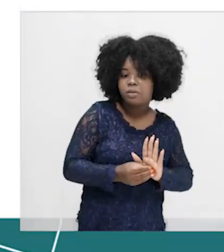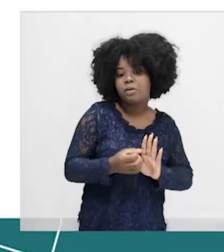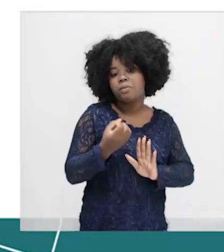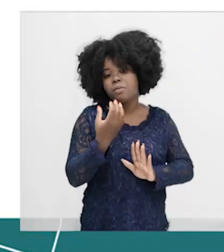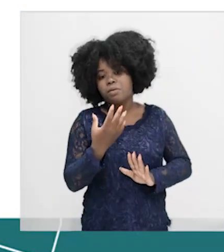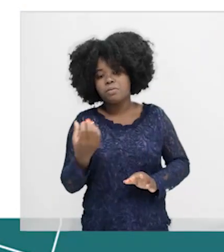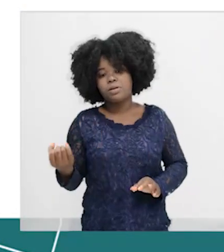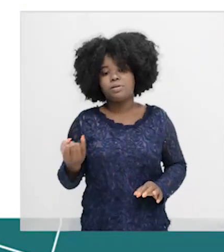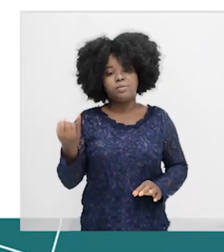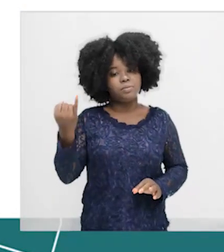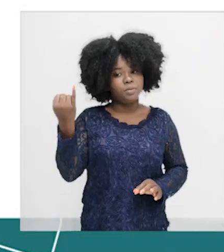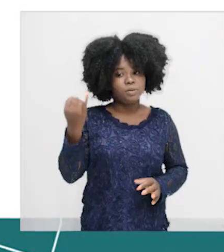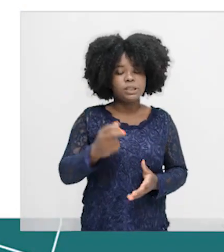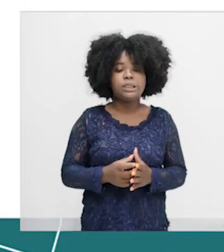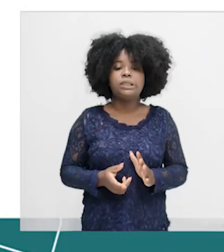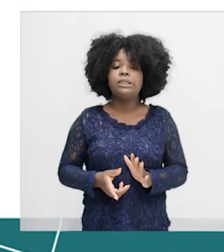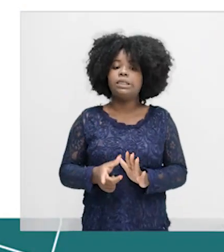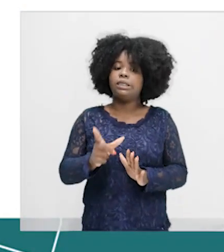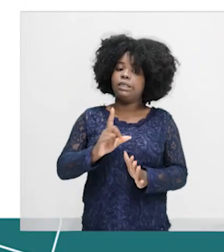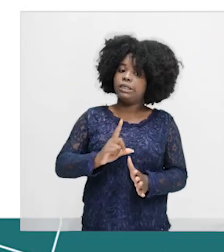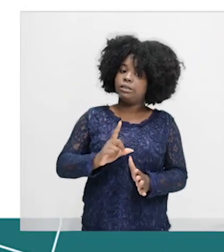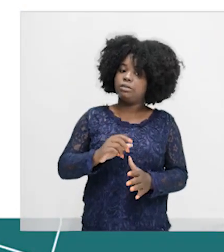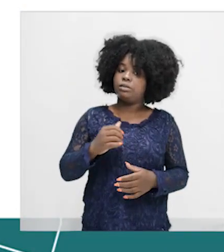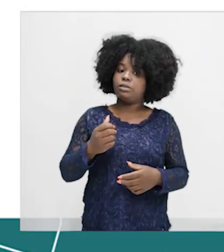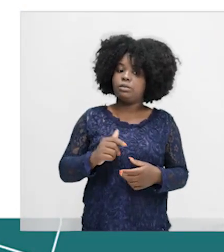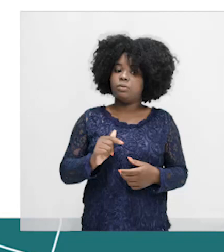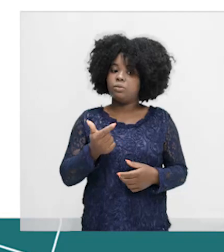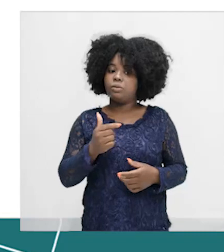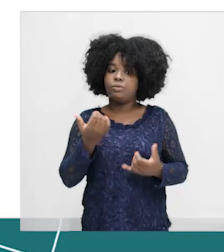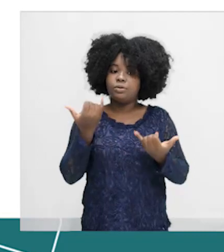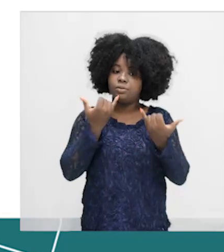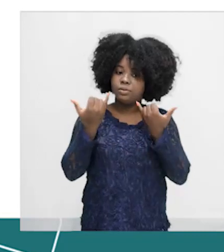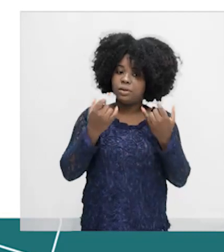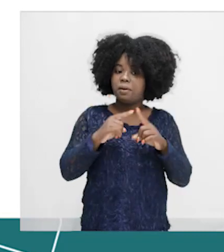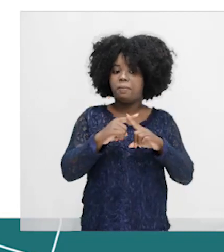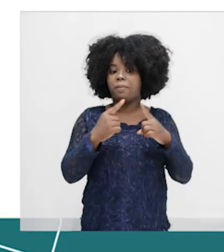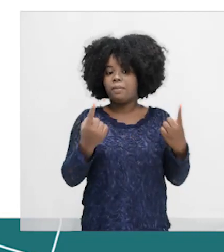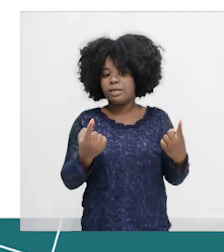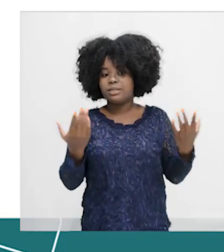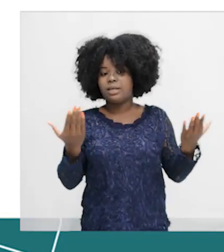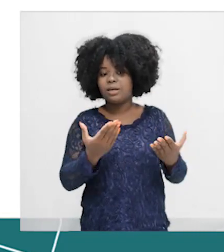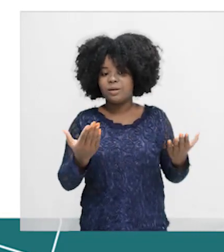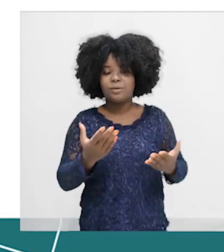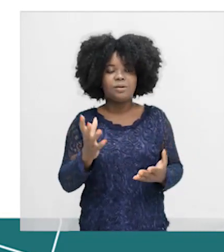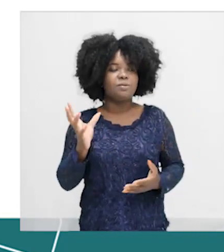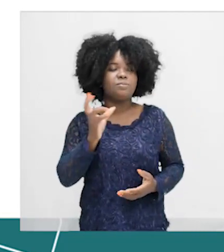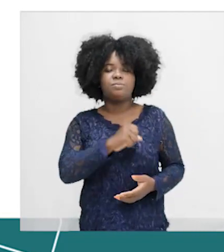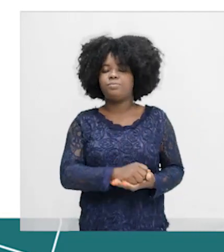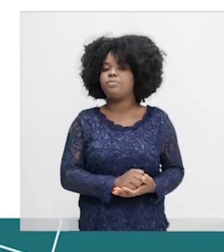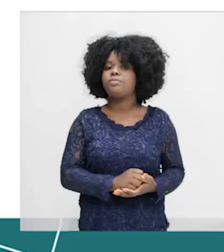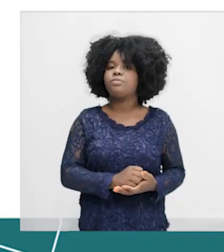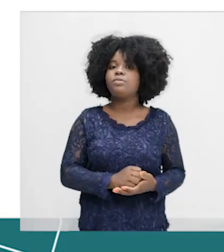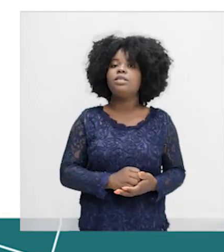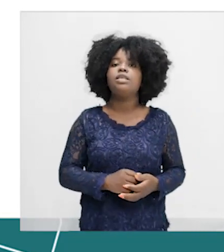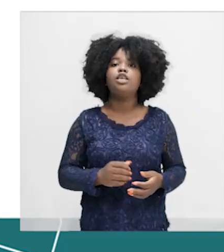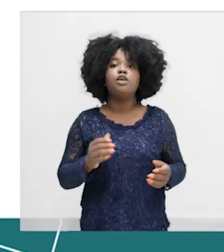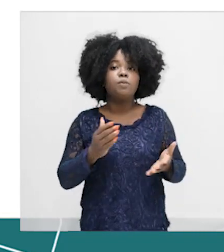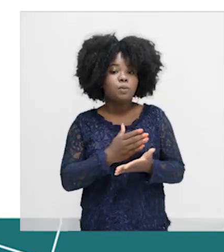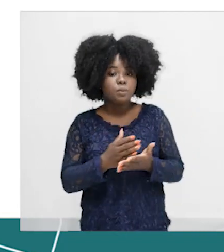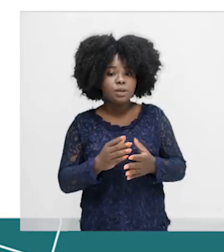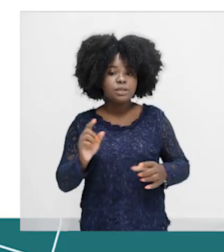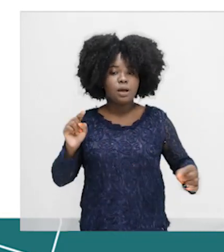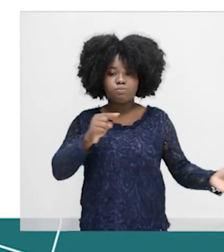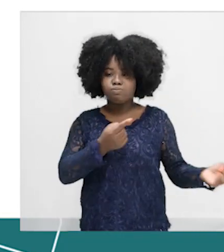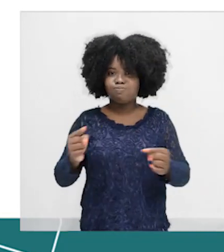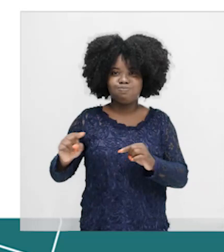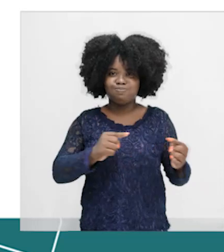conhecimento e não tinha tanta informação e me apaixonei. Só que eu vou começar com polêmica. Quando a gente fala na religião islâmica, a